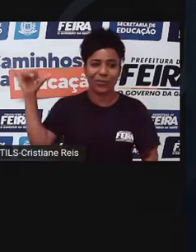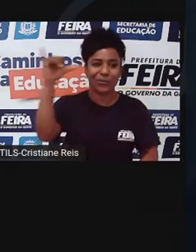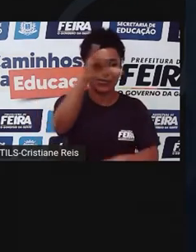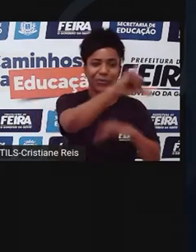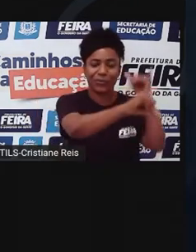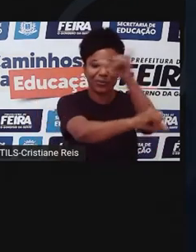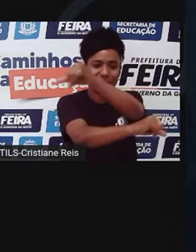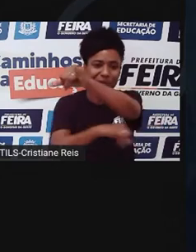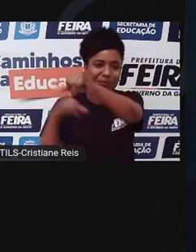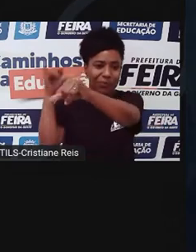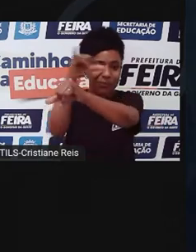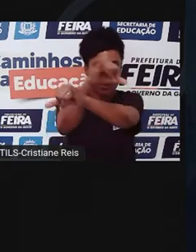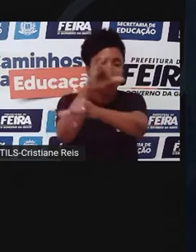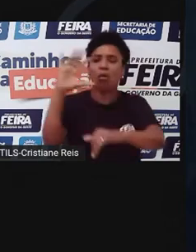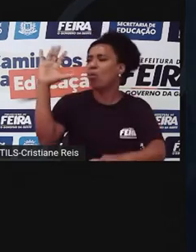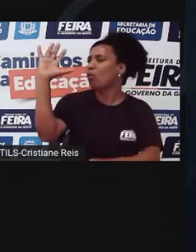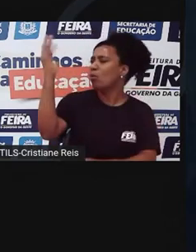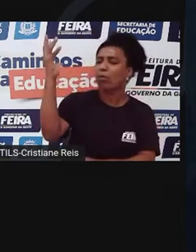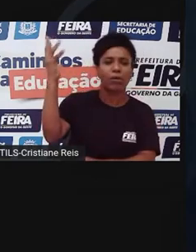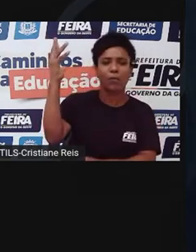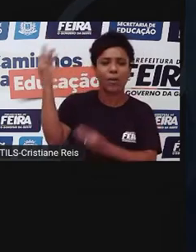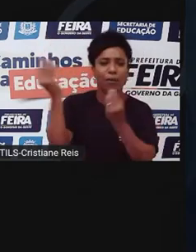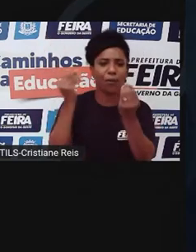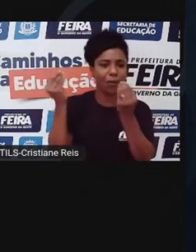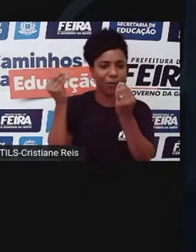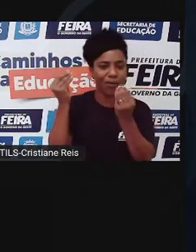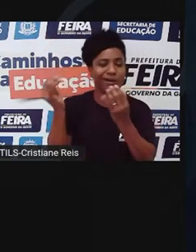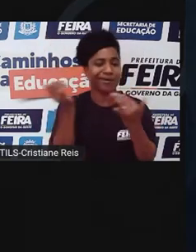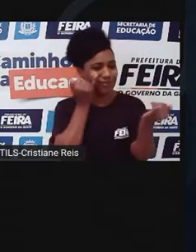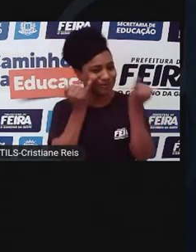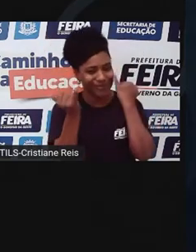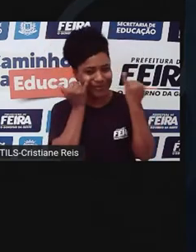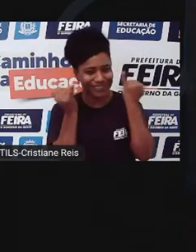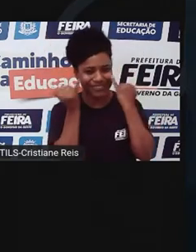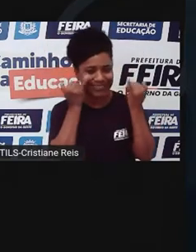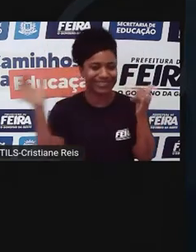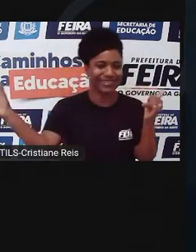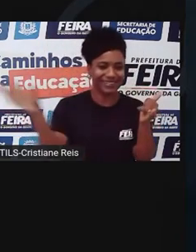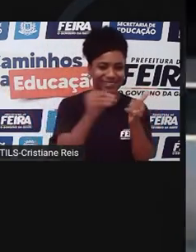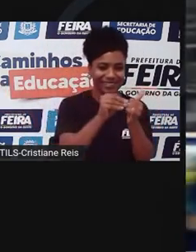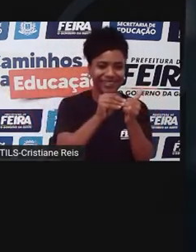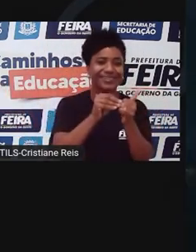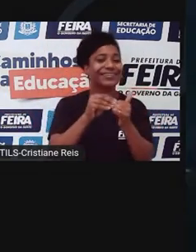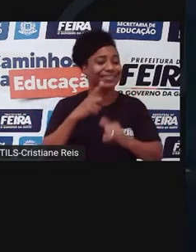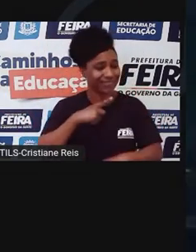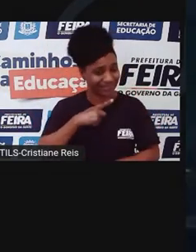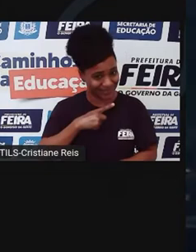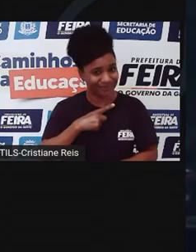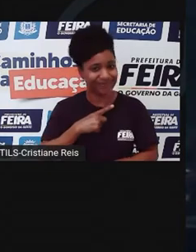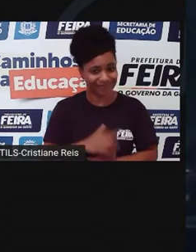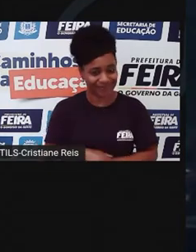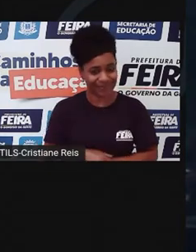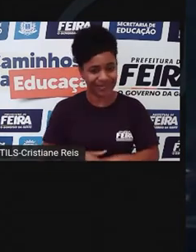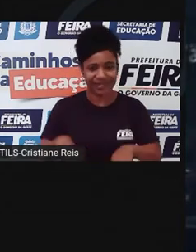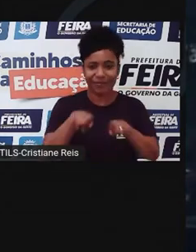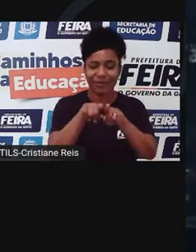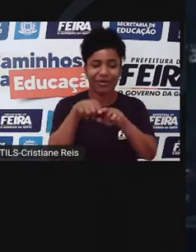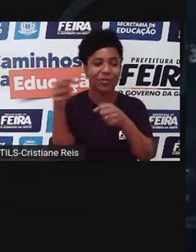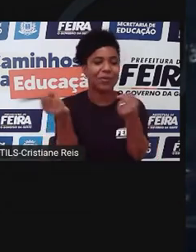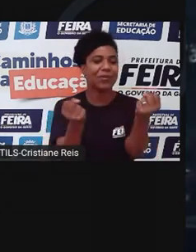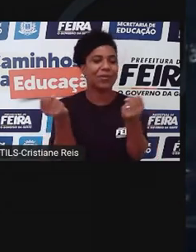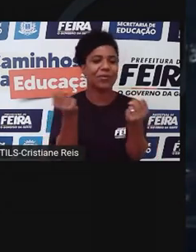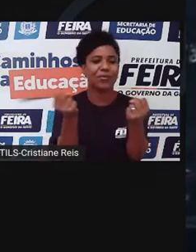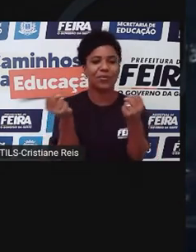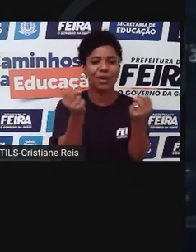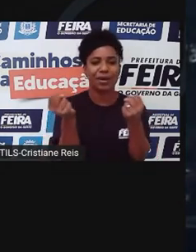quais as condições climáticas permite voos muito mais seguros e quase independentes dos pilotos. Até seu carro pode transmitir